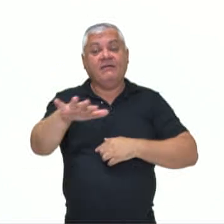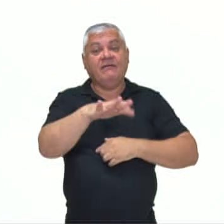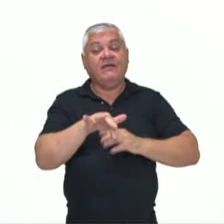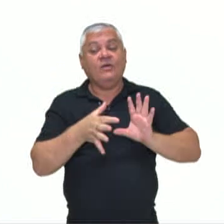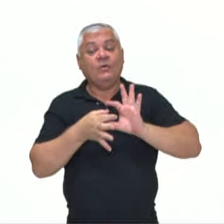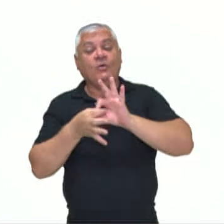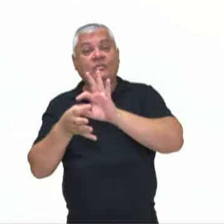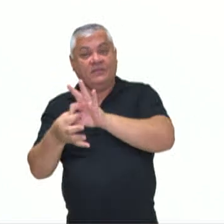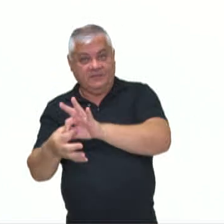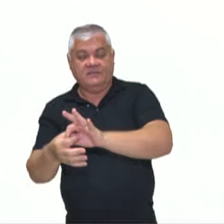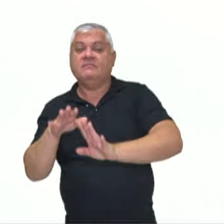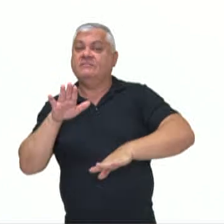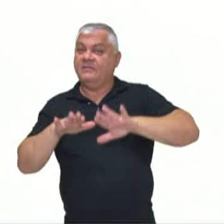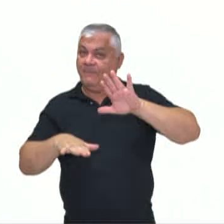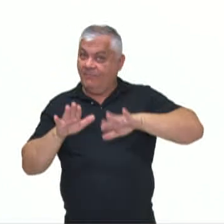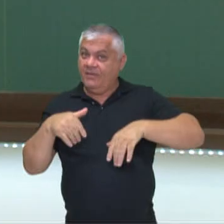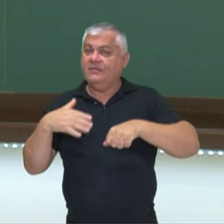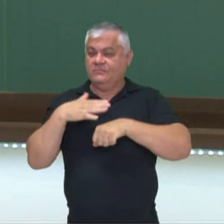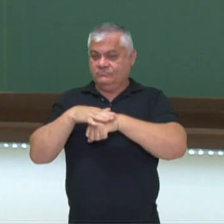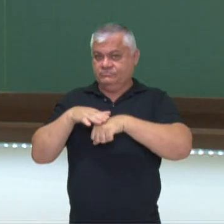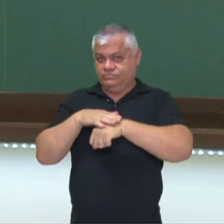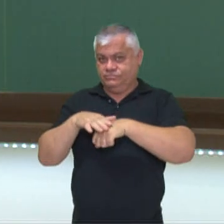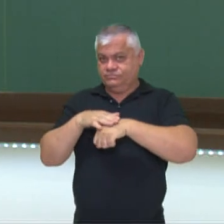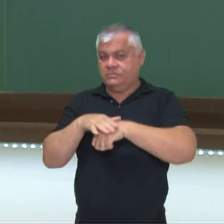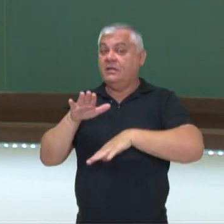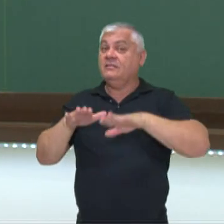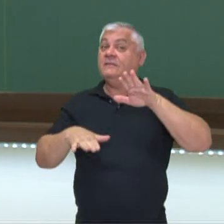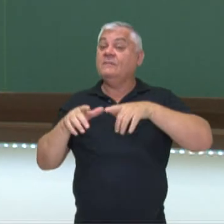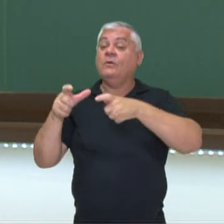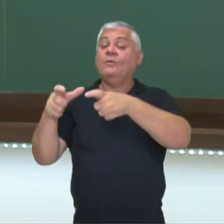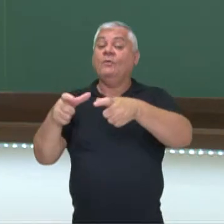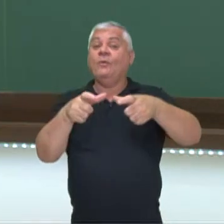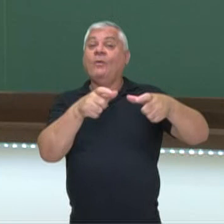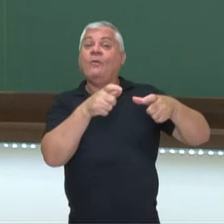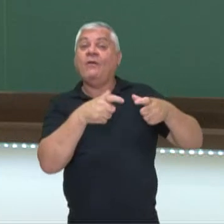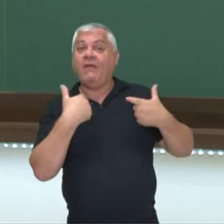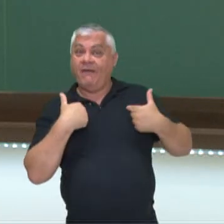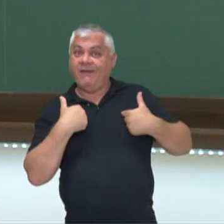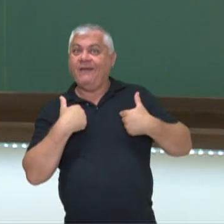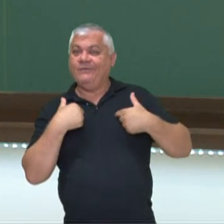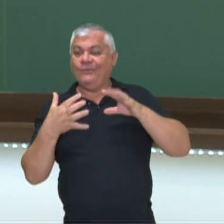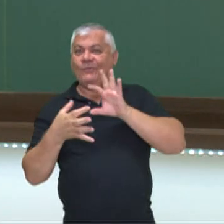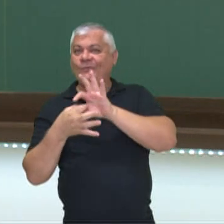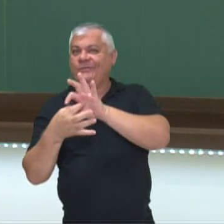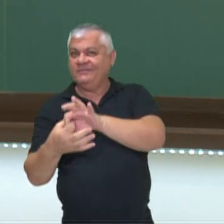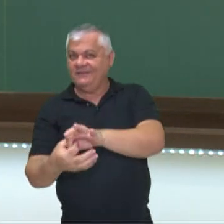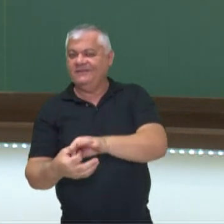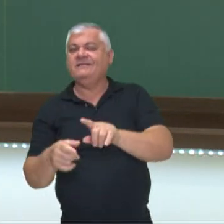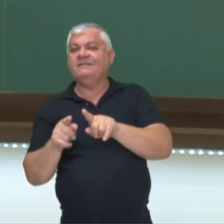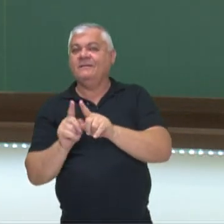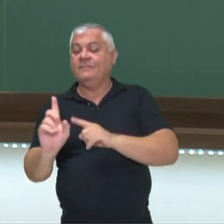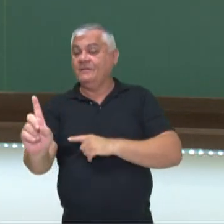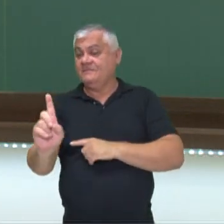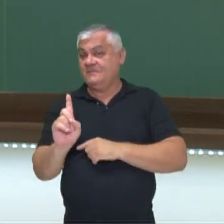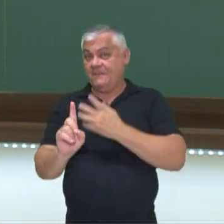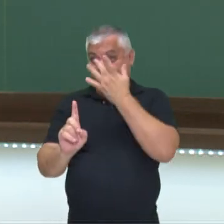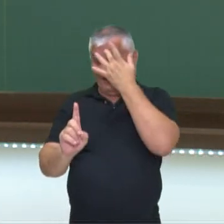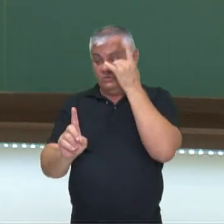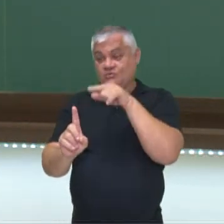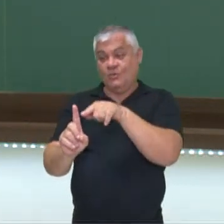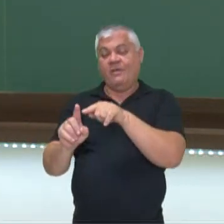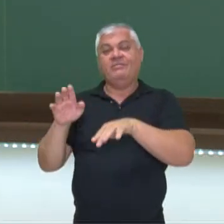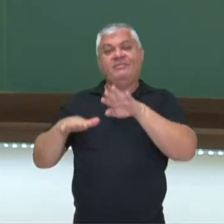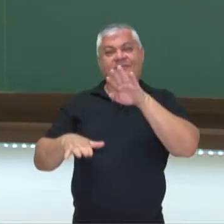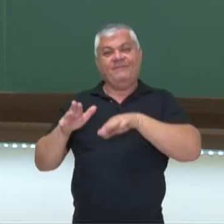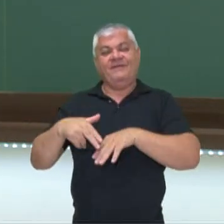seja, a nossa linguagem, o modo como nós falamos, vai variar de acordo com o contexto e com o interlocutor, com quem eu estou